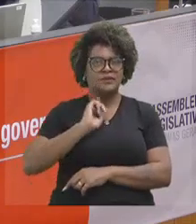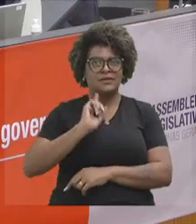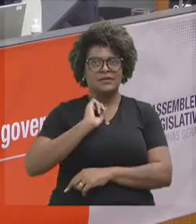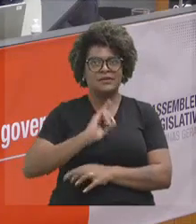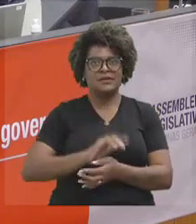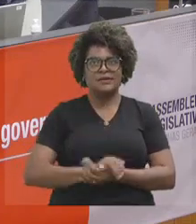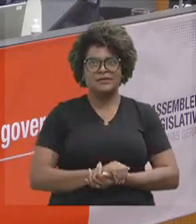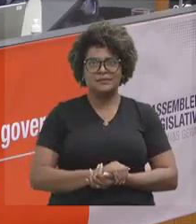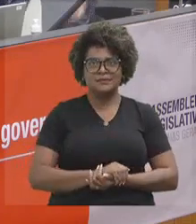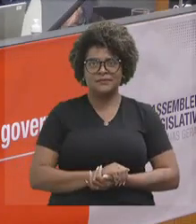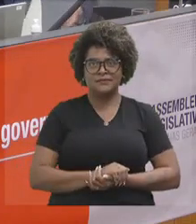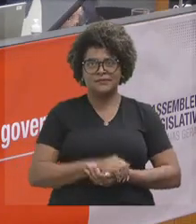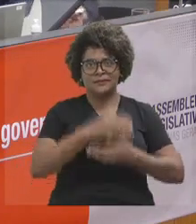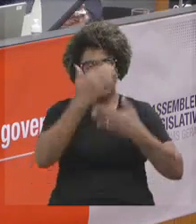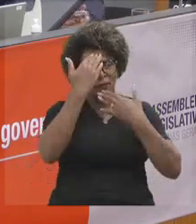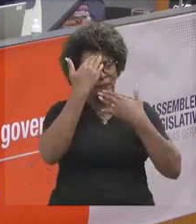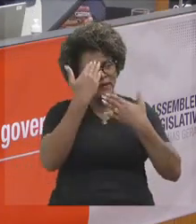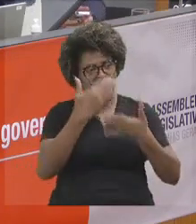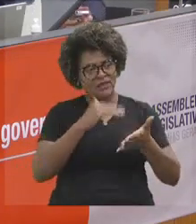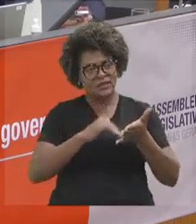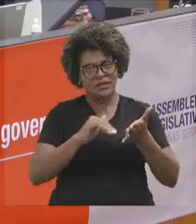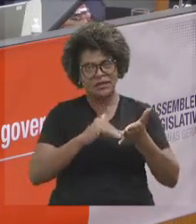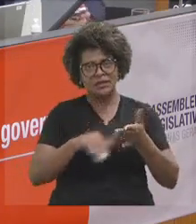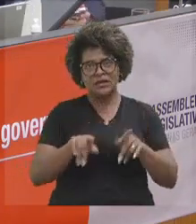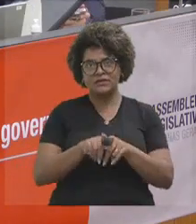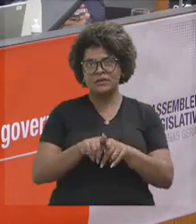Obrigada, secretário, obrigado, Gustavo.